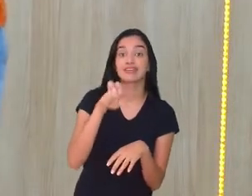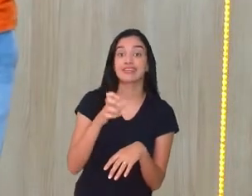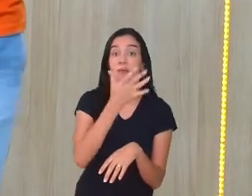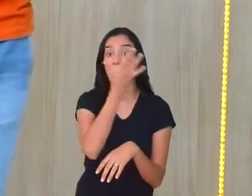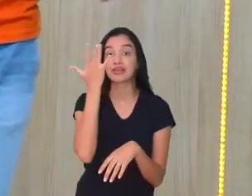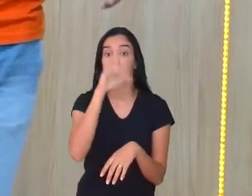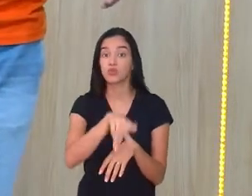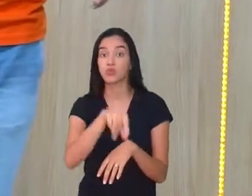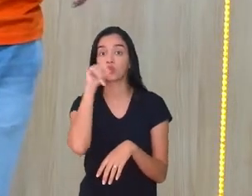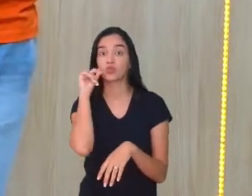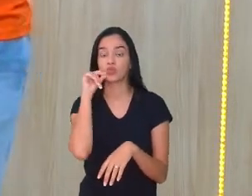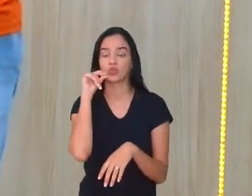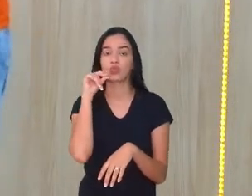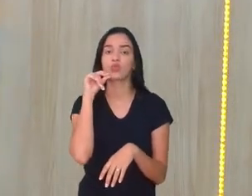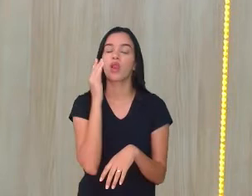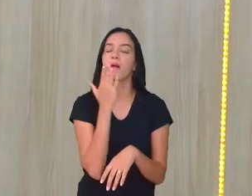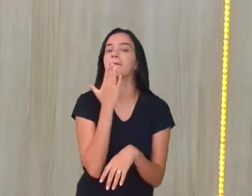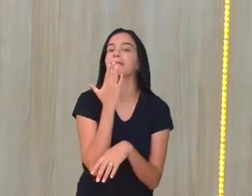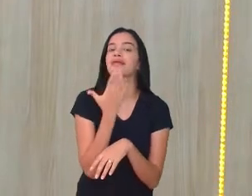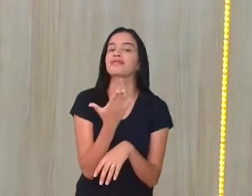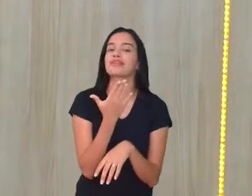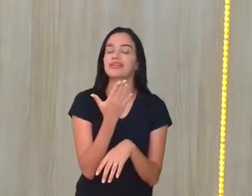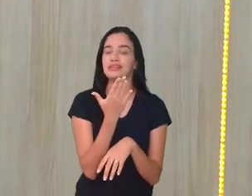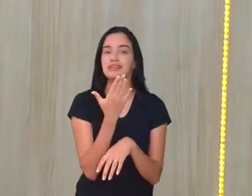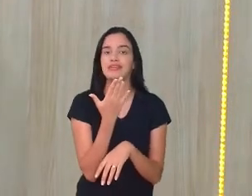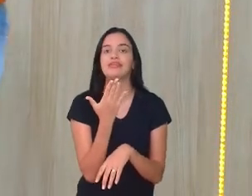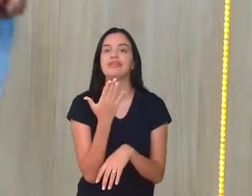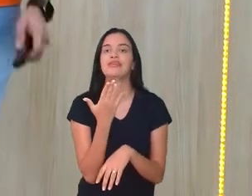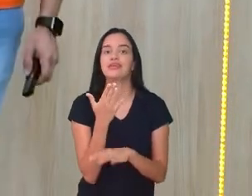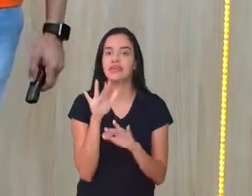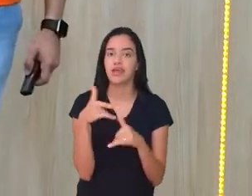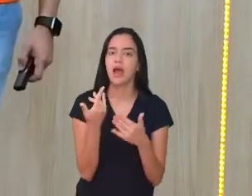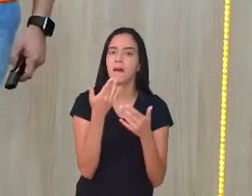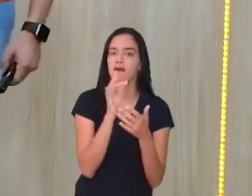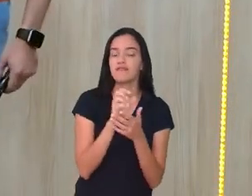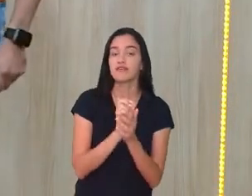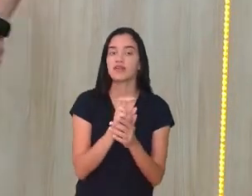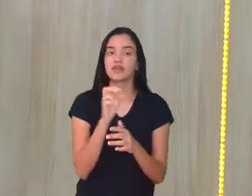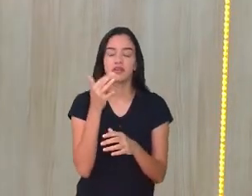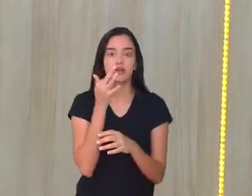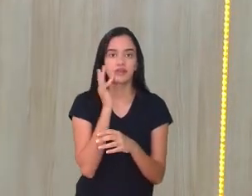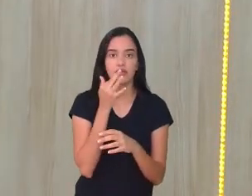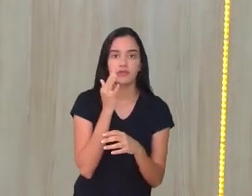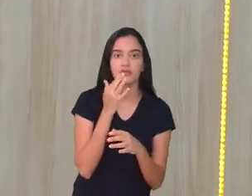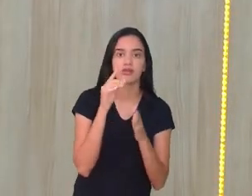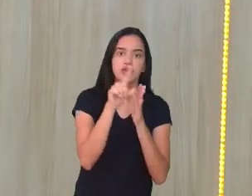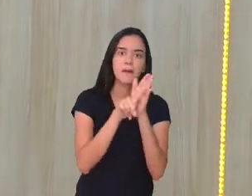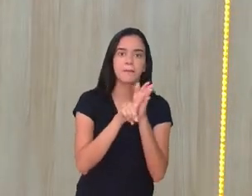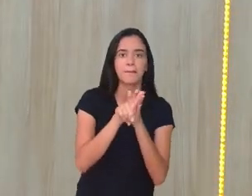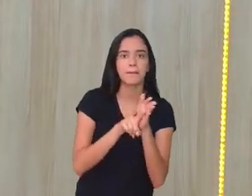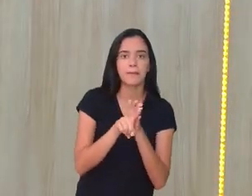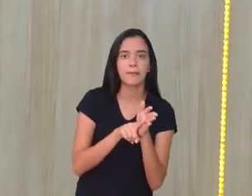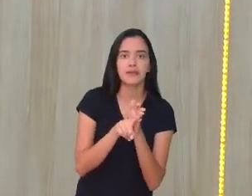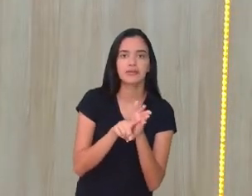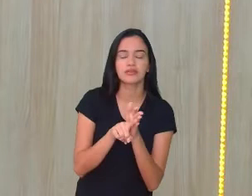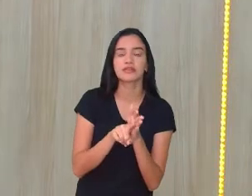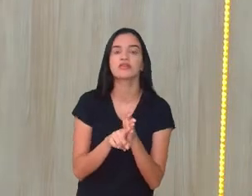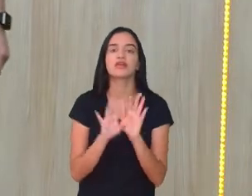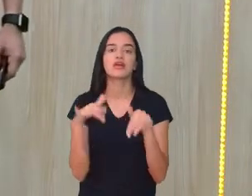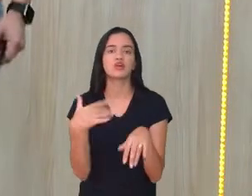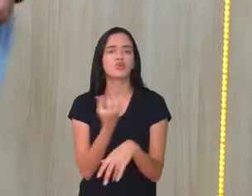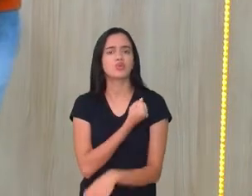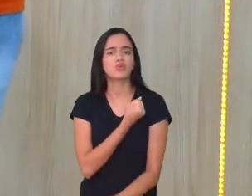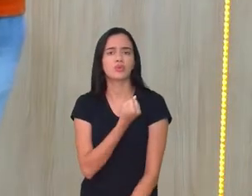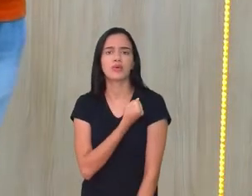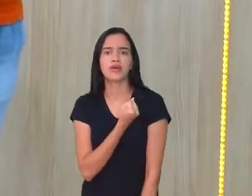fruta favorita delas, dentre essas 5 frutas pesquisadas. Então, observando de forma